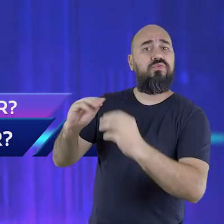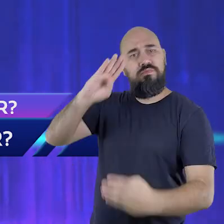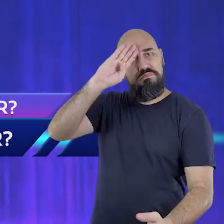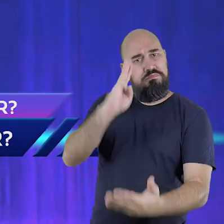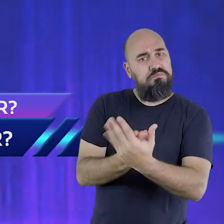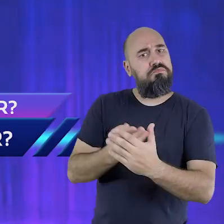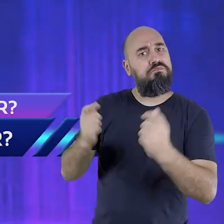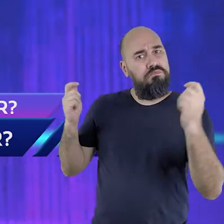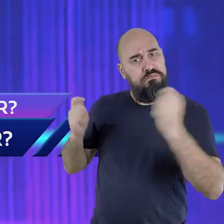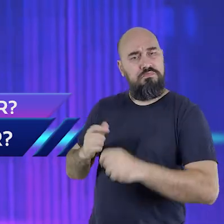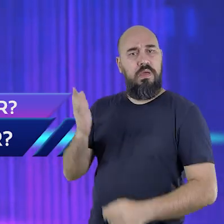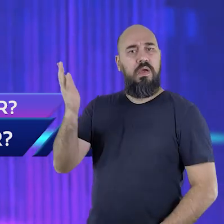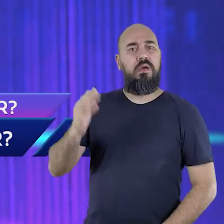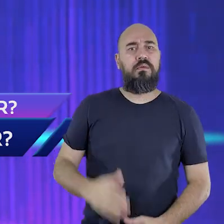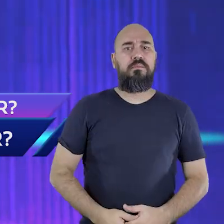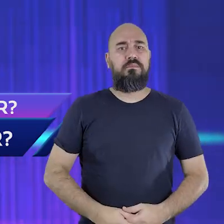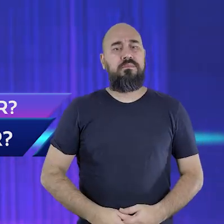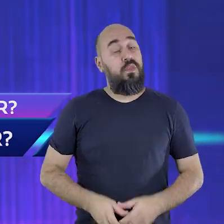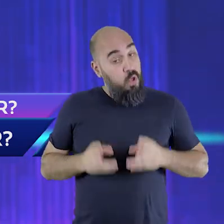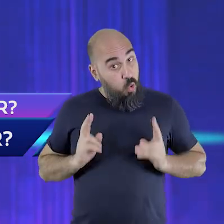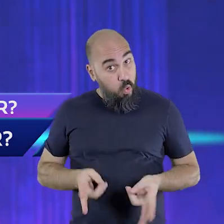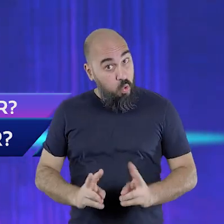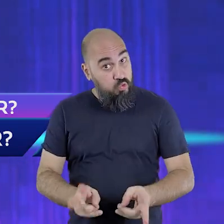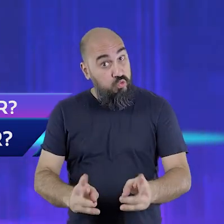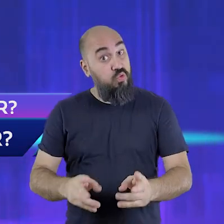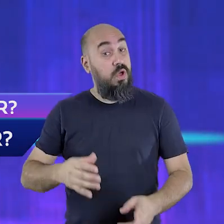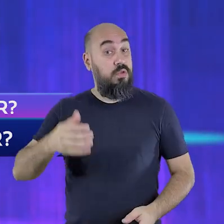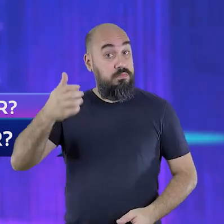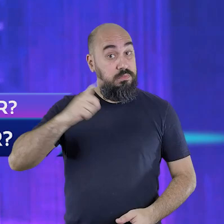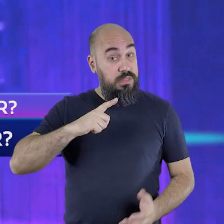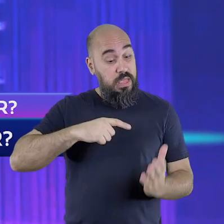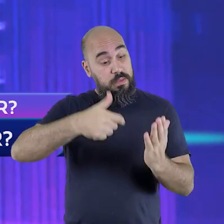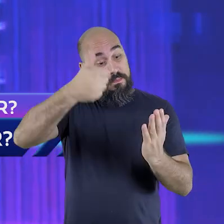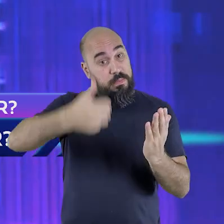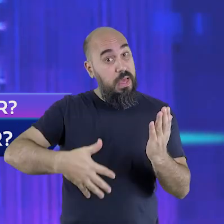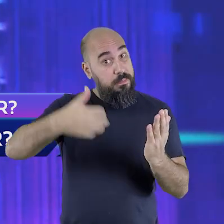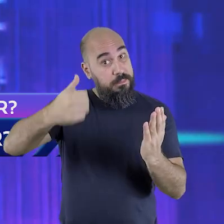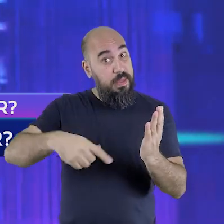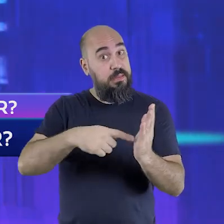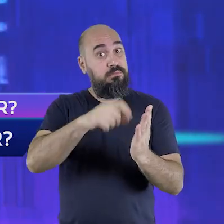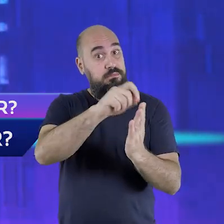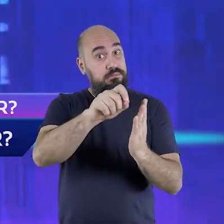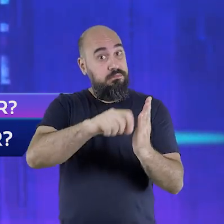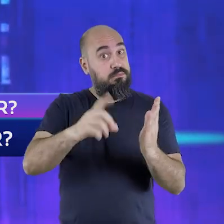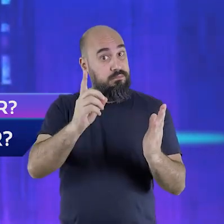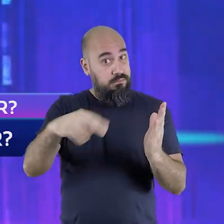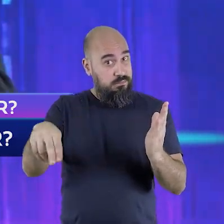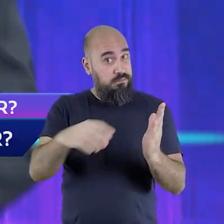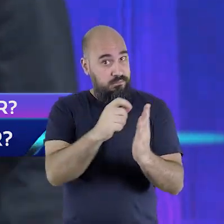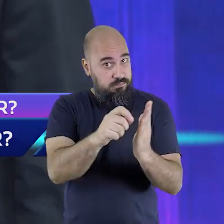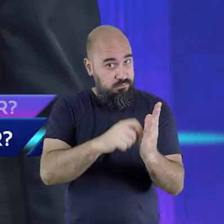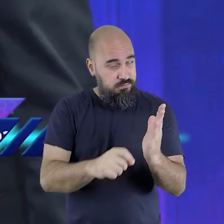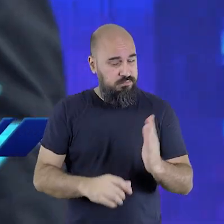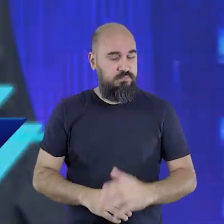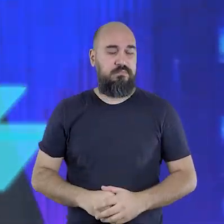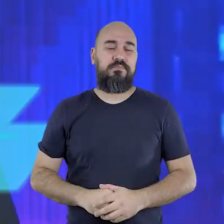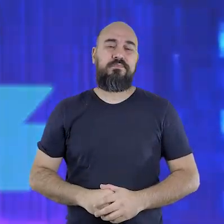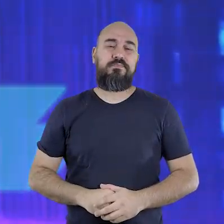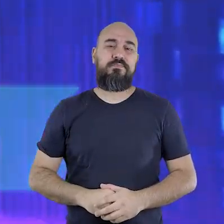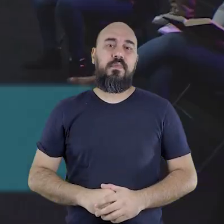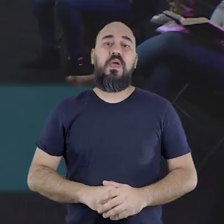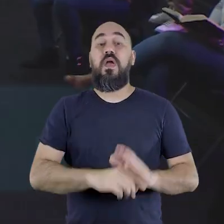confiar tranquilamente. Mas vamos continuar, porque Deus tem mais mensagens para dar para Daniel e, consequentemente, para nós. Vamos ao versículo